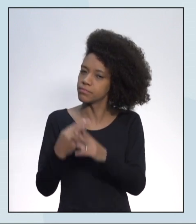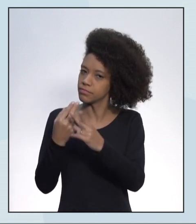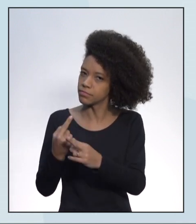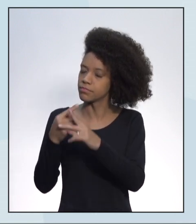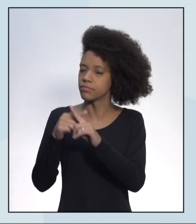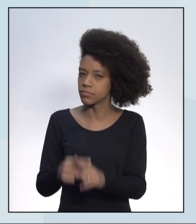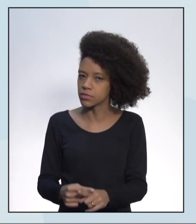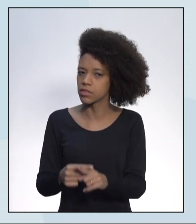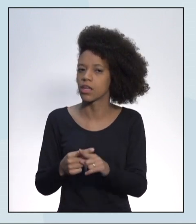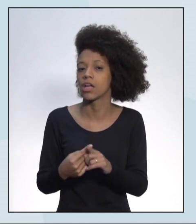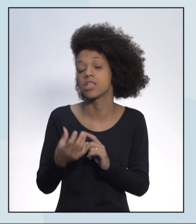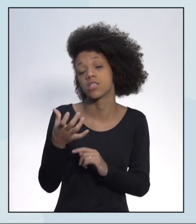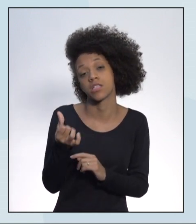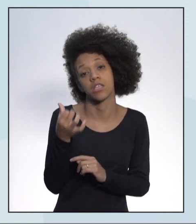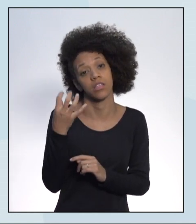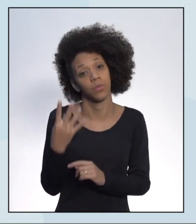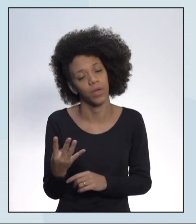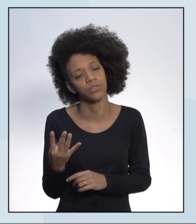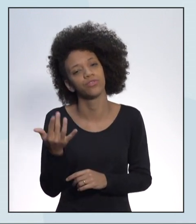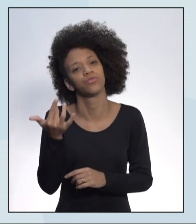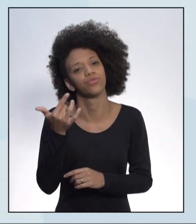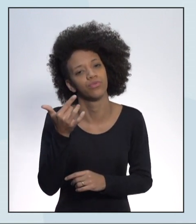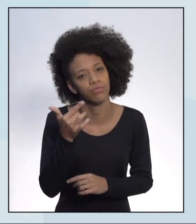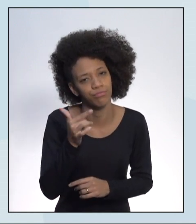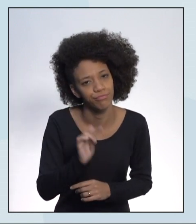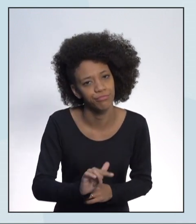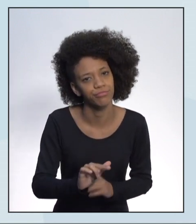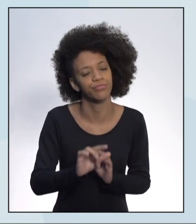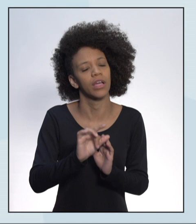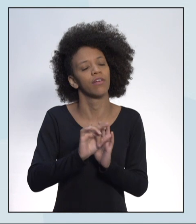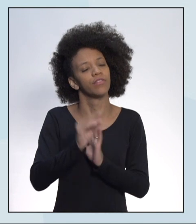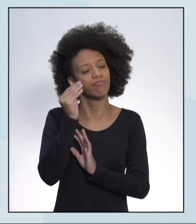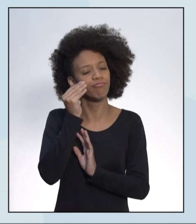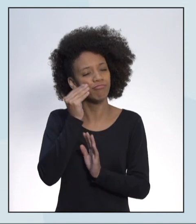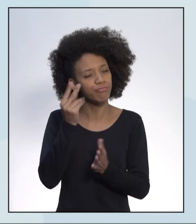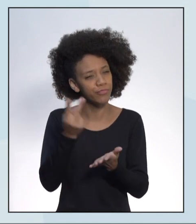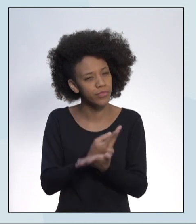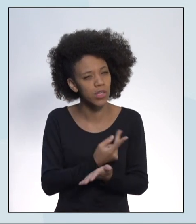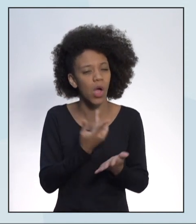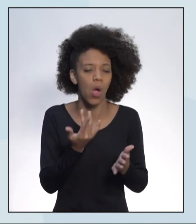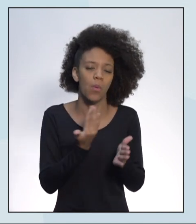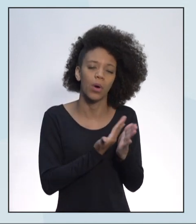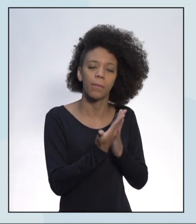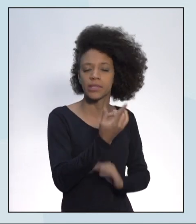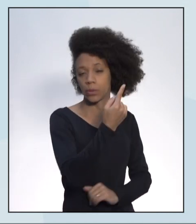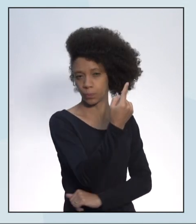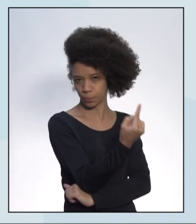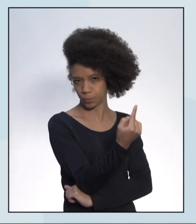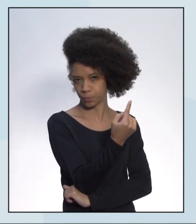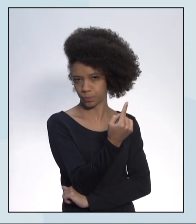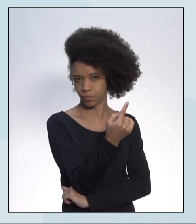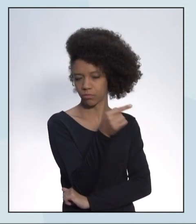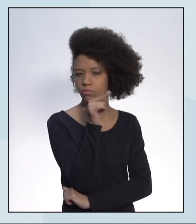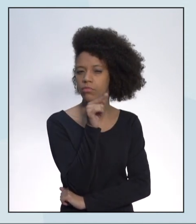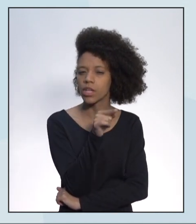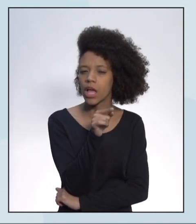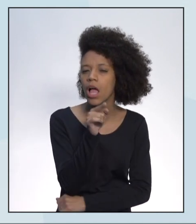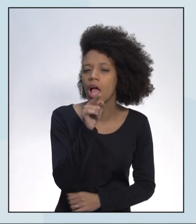vezes, que daria 64. E novamente eu usaria o método tentativa e erro. Eu começaria pelo 1. Né? Certo. Esse 64 ele